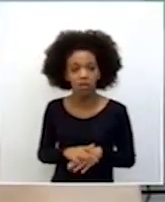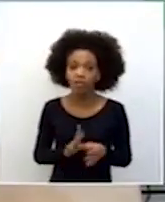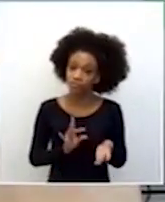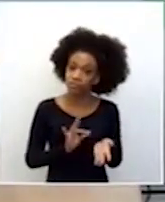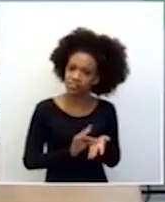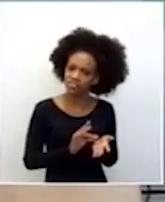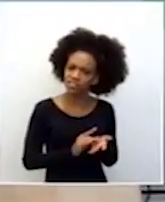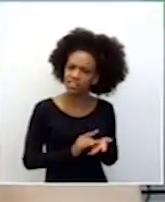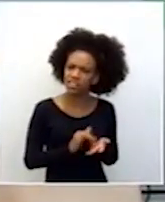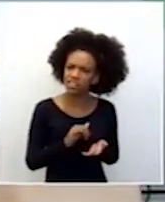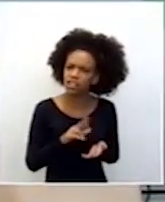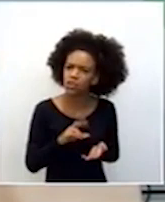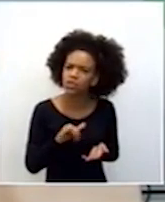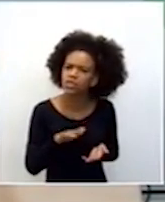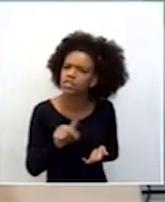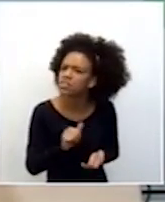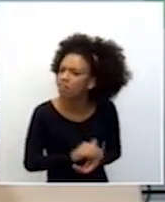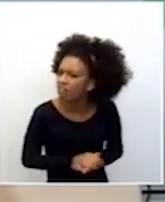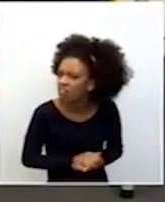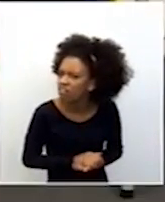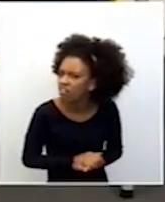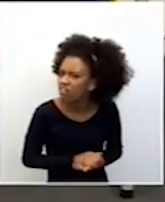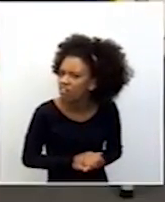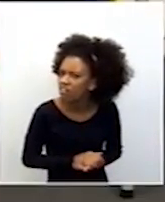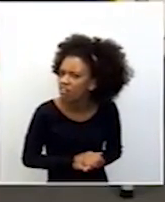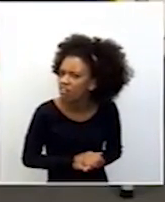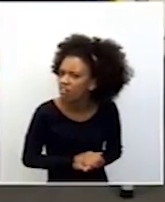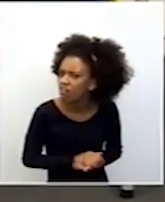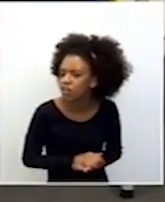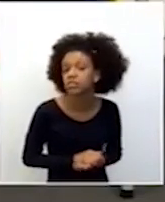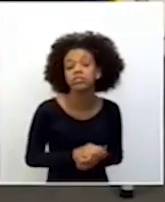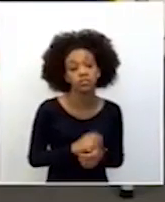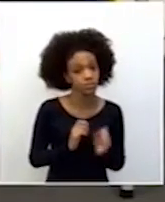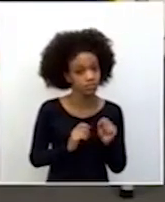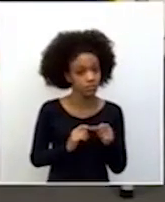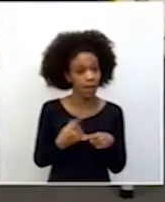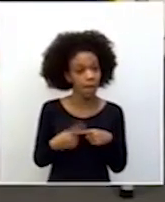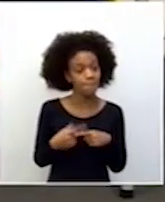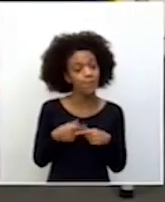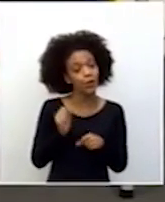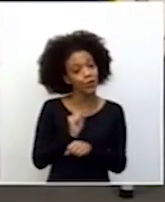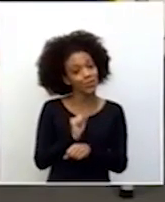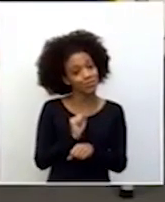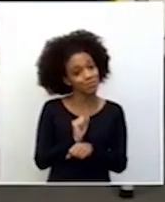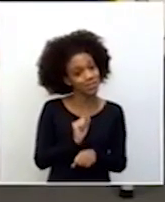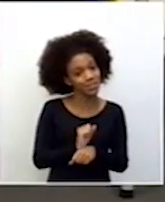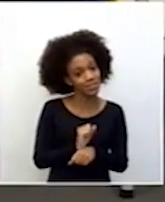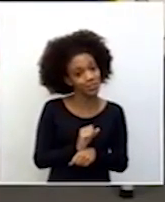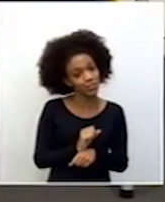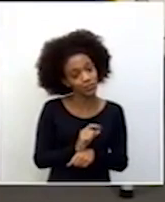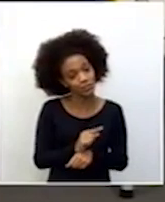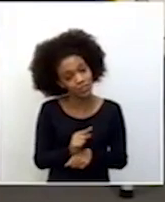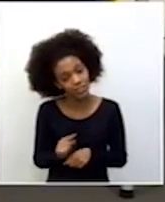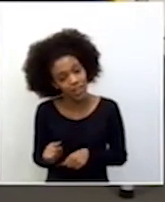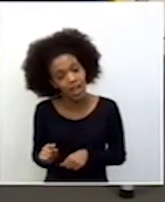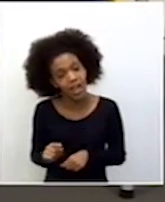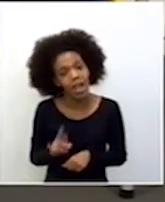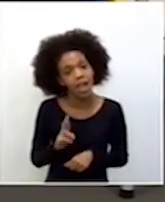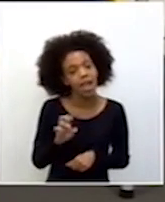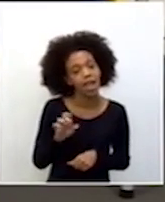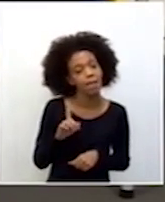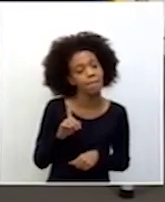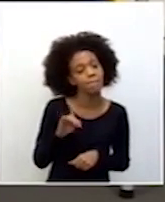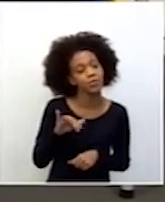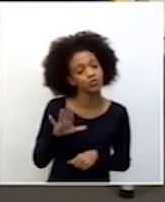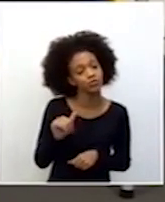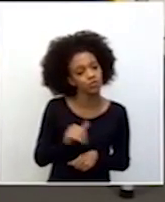perguntando, ironia? Ironia, Michele. Por quê? Porque eu esperaria que não fosse rebelde aqueles dois ursos.